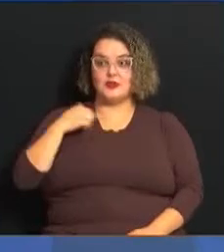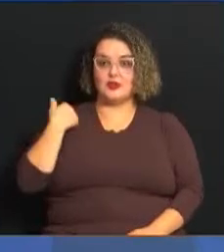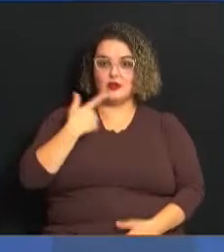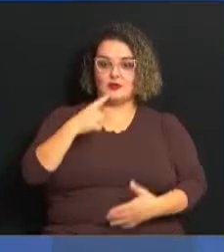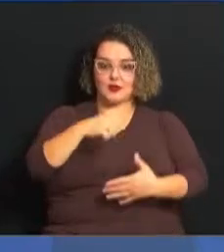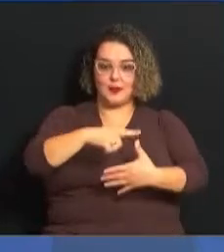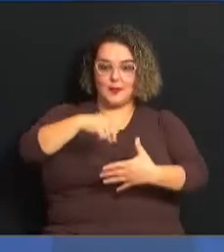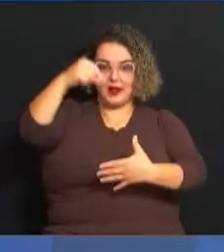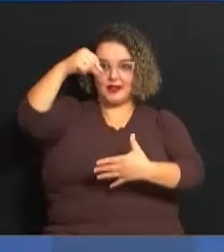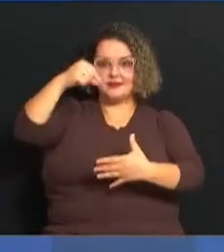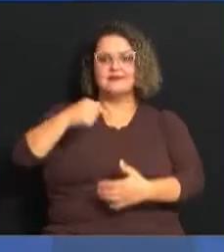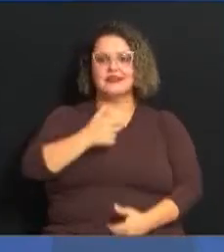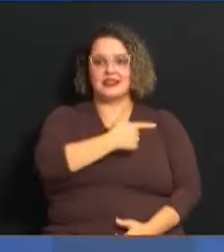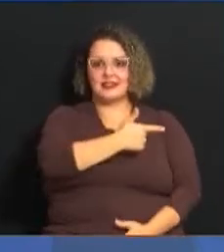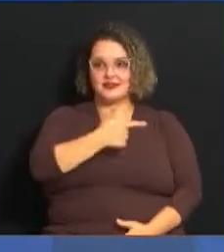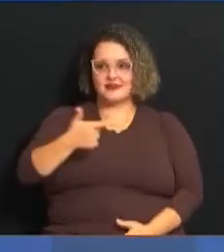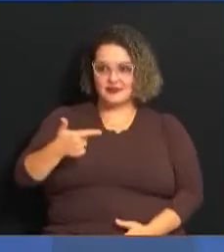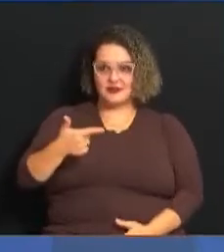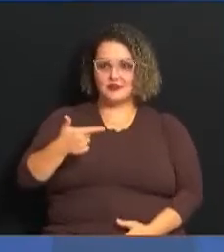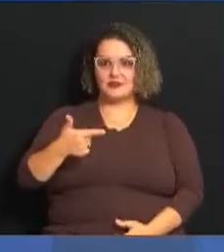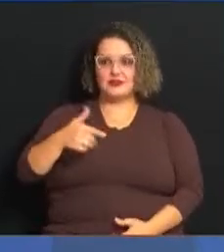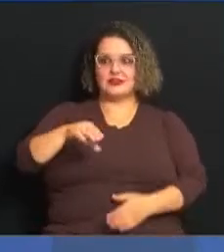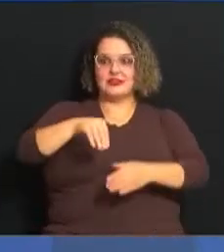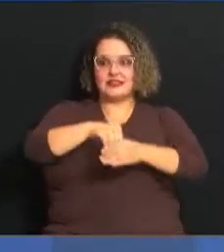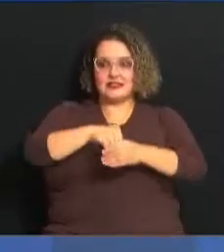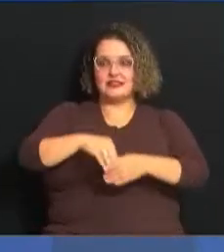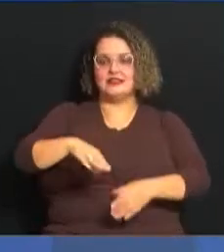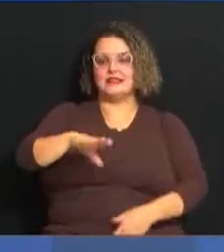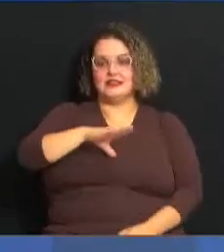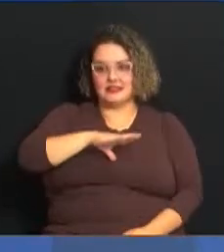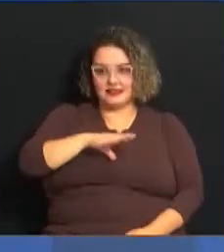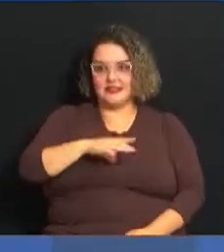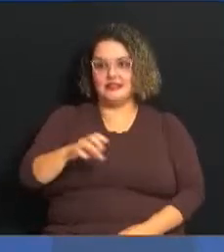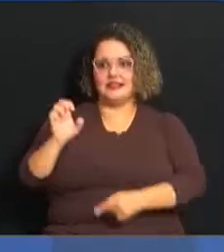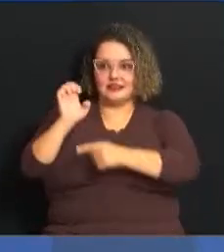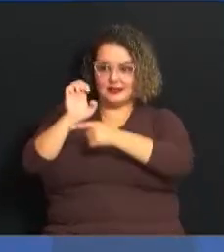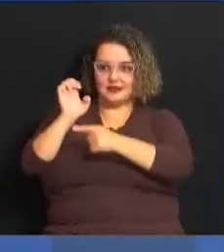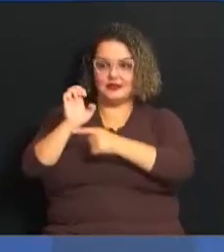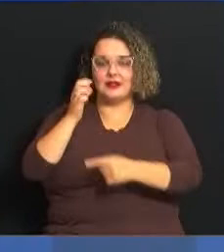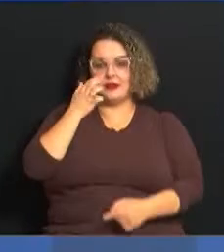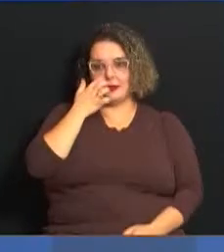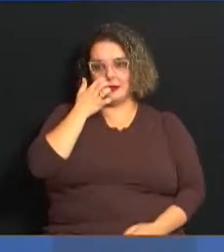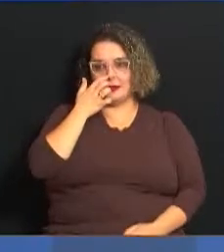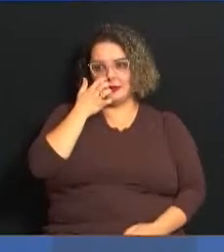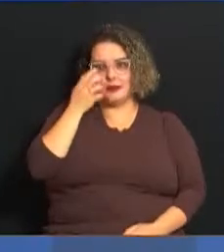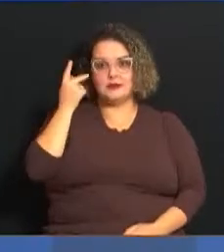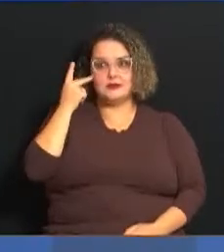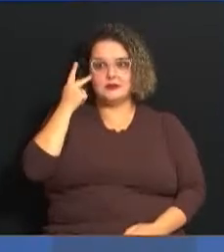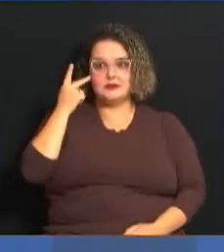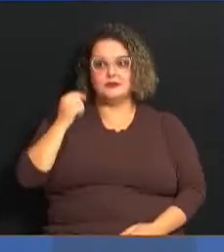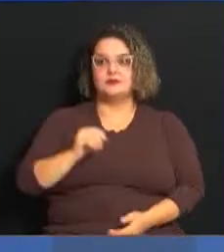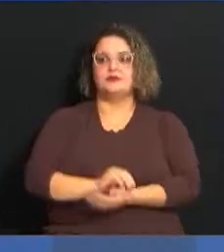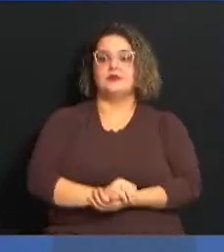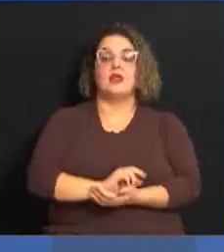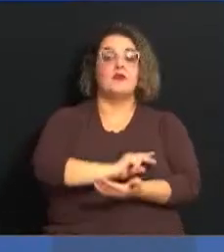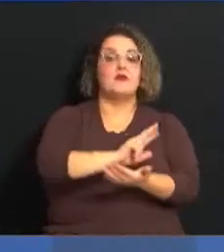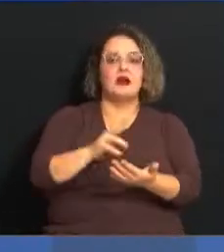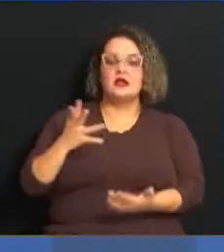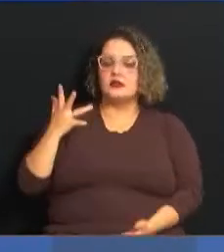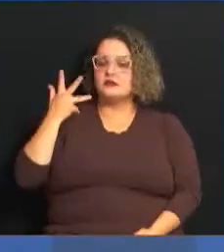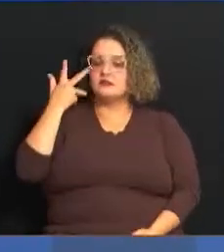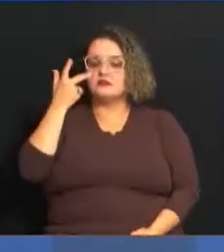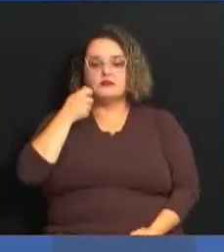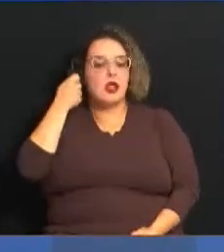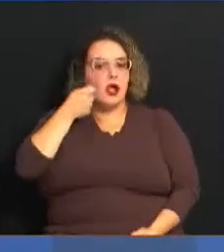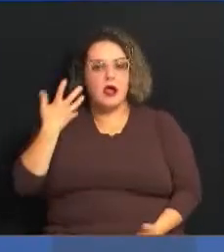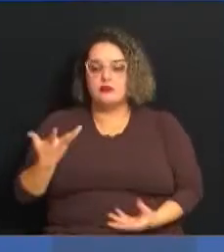cidades selecionadas do interior do litoral paulista. Serão em torno de 50 atividades artísticas gratuitas, contemplando todas